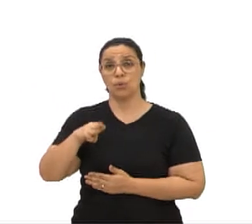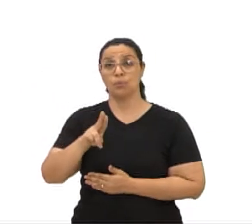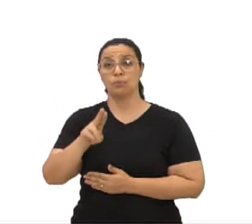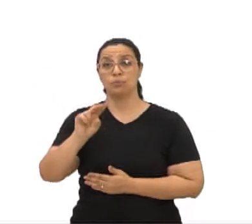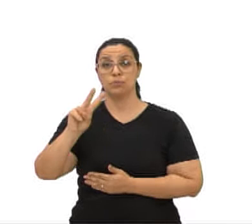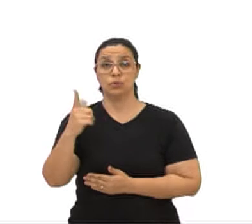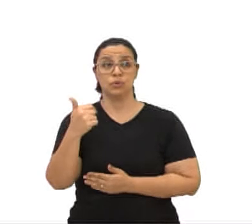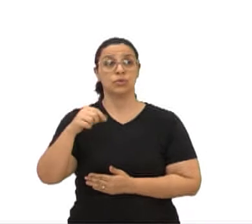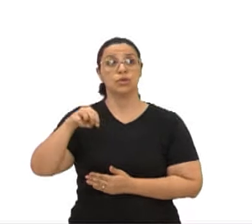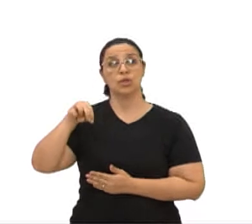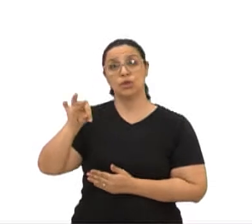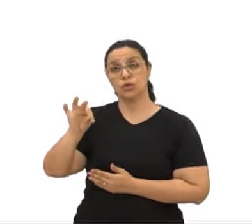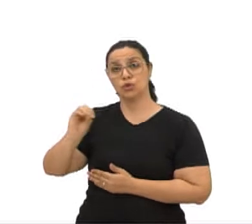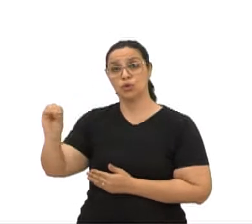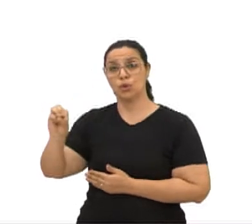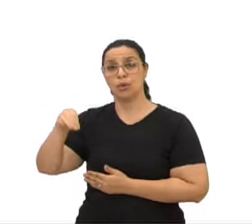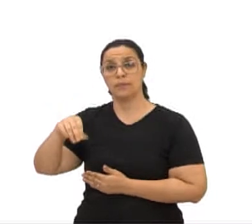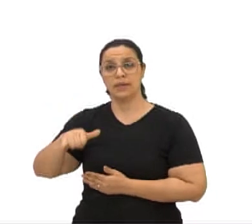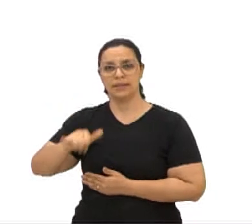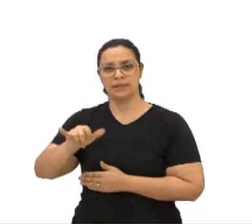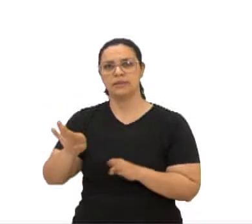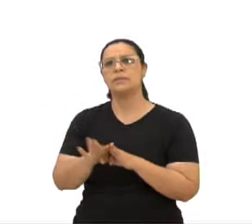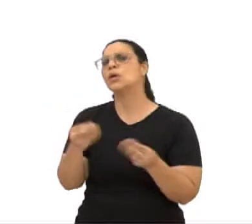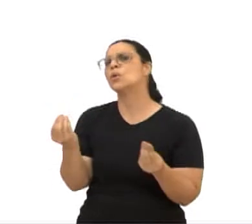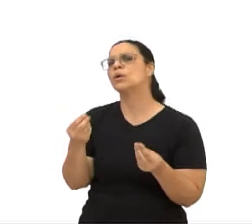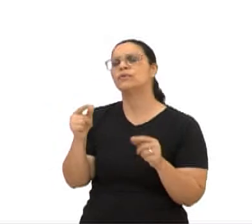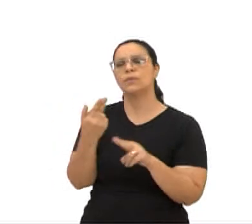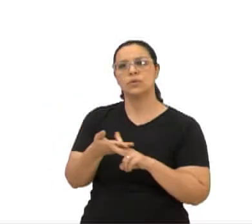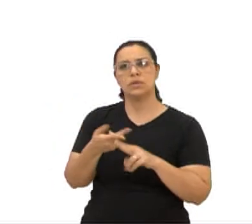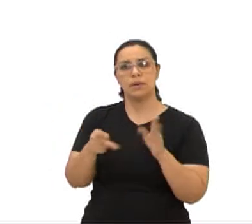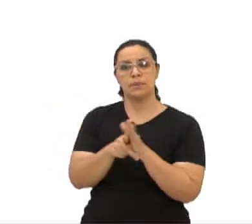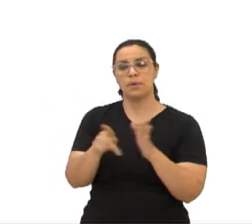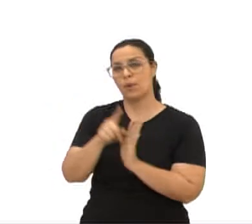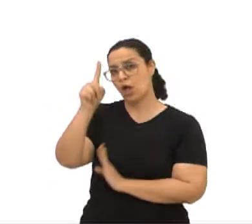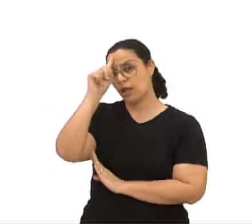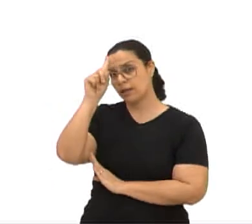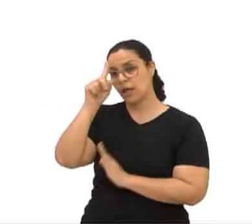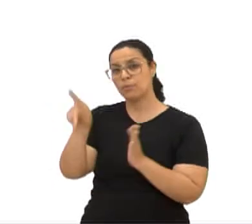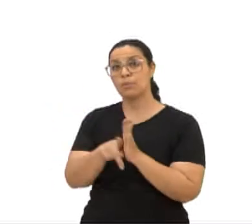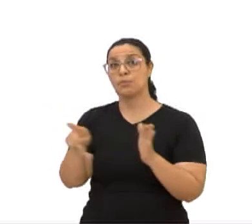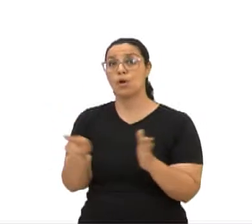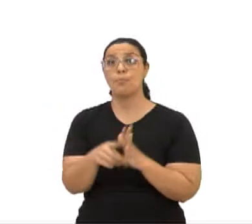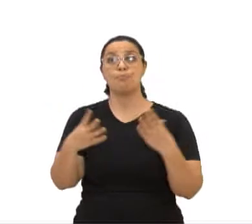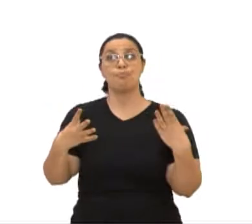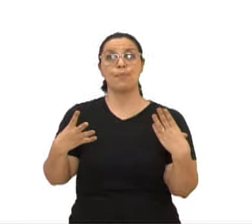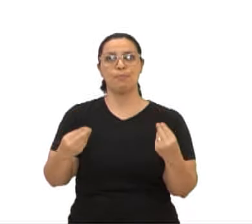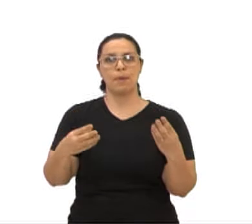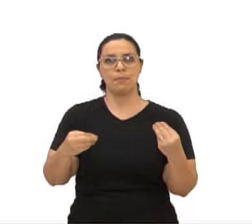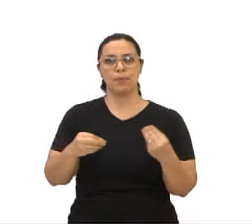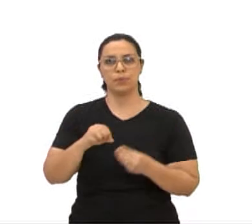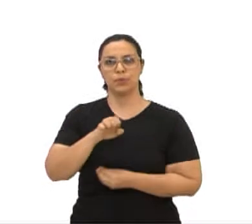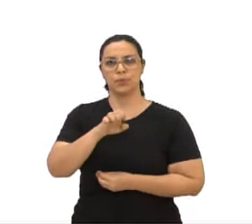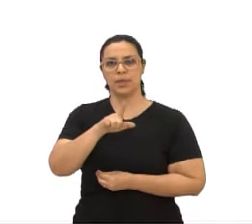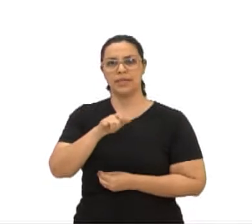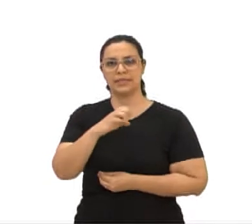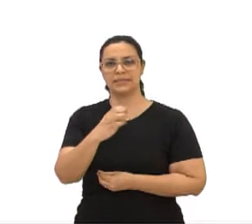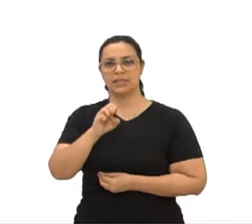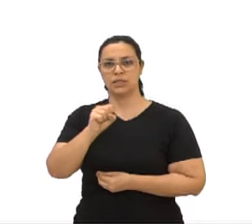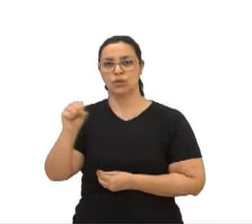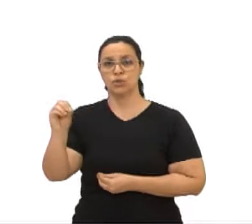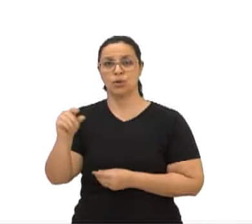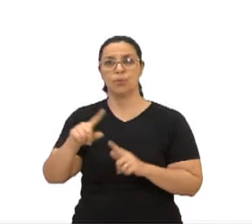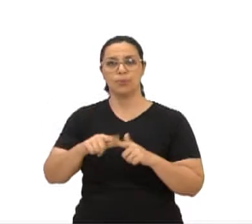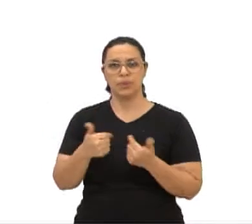usamos as combinações de palavras chimere Smith para expressar a ideia de excesso por exemplo disso Mary